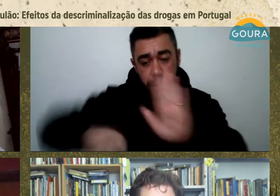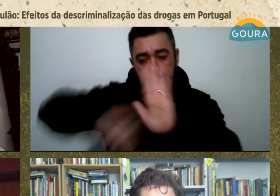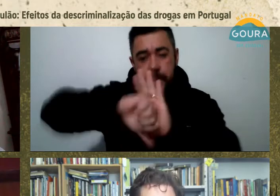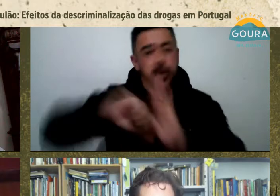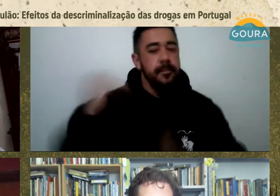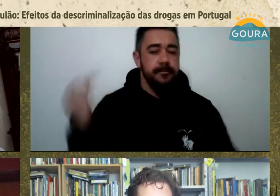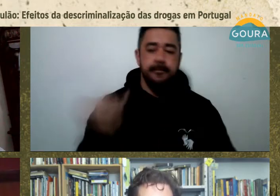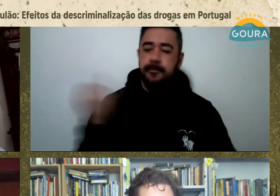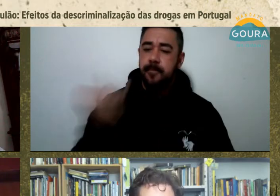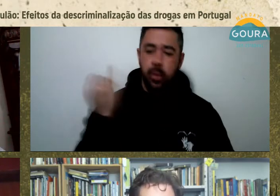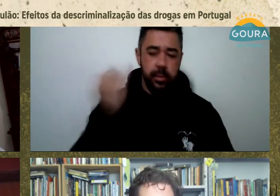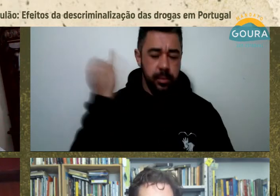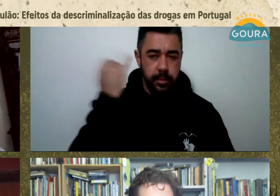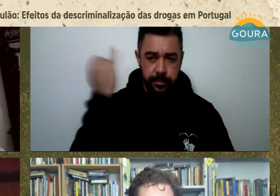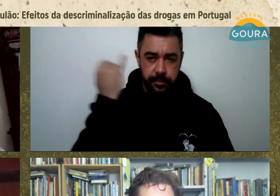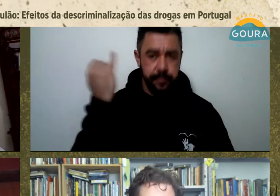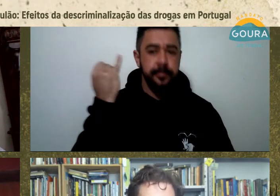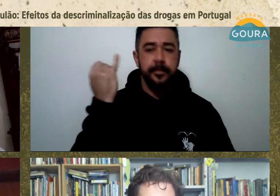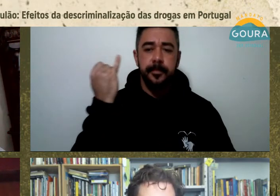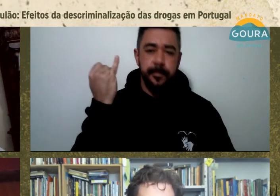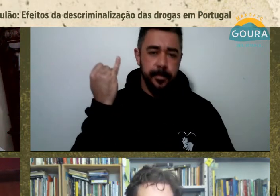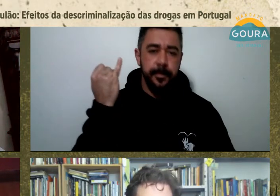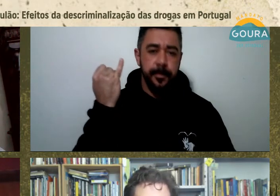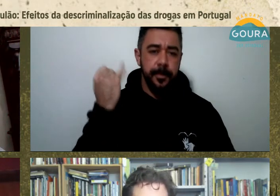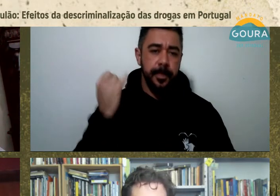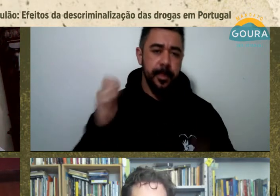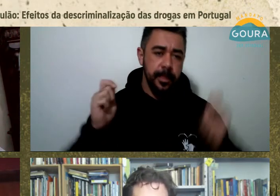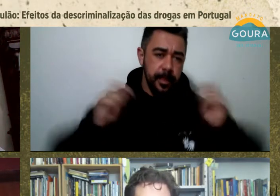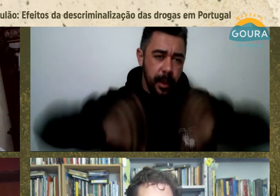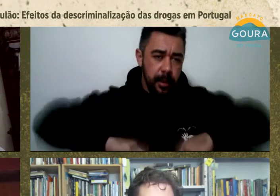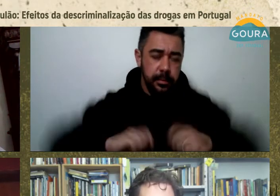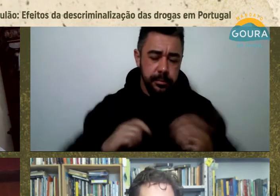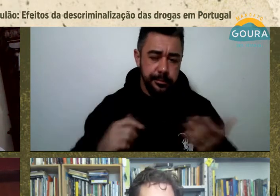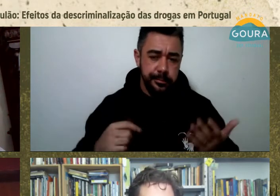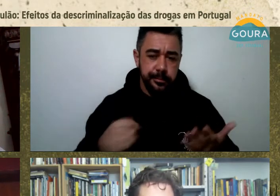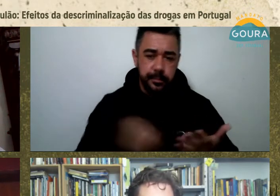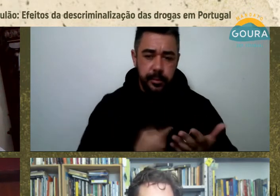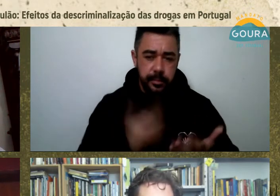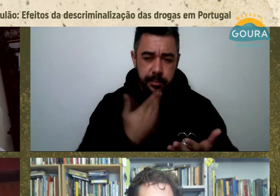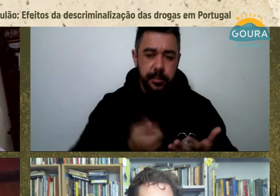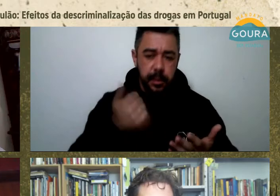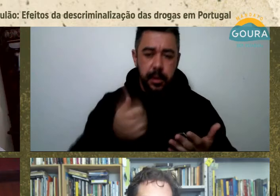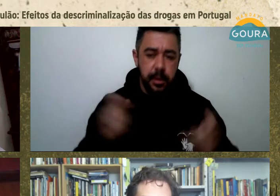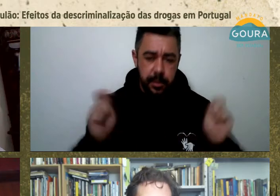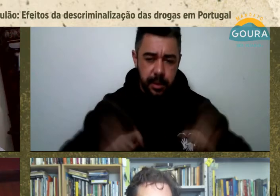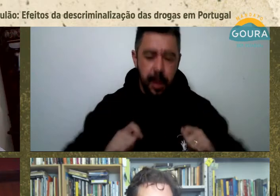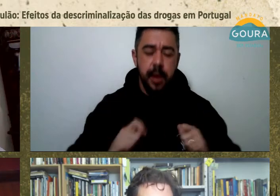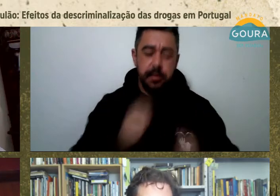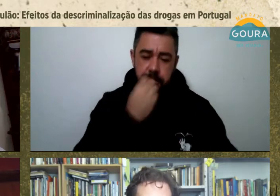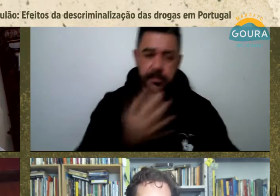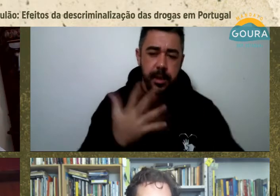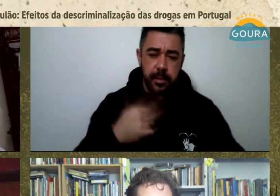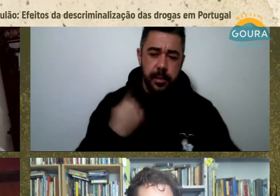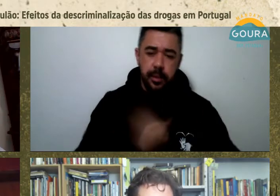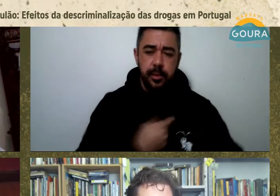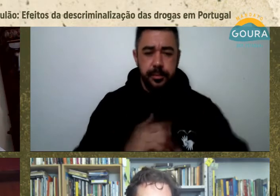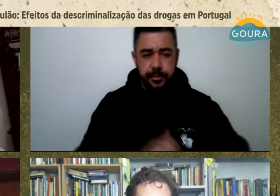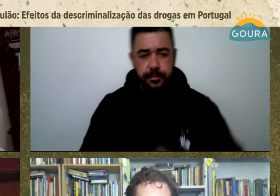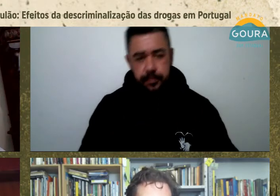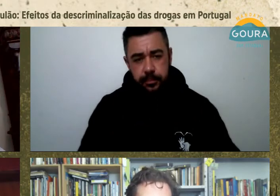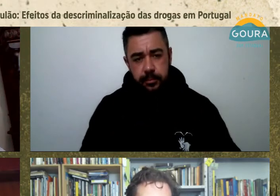importante que pode ser dado e que traz inegáveis benefícios. E